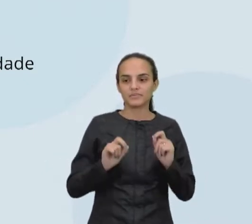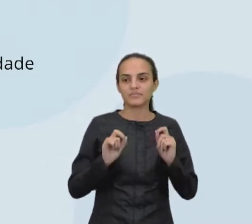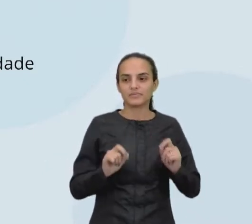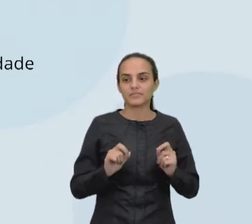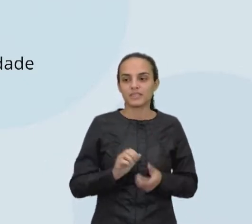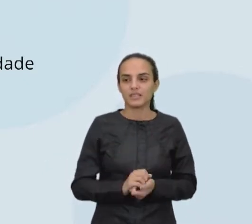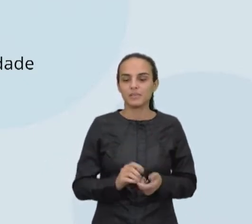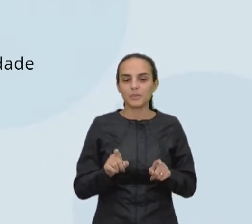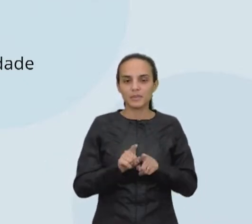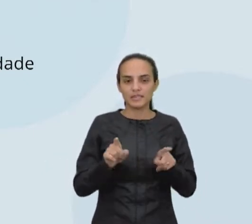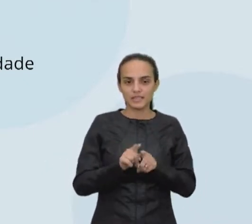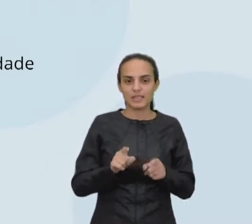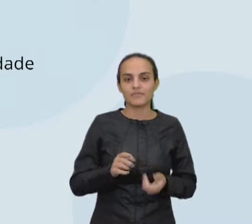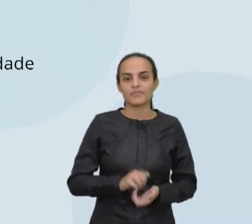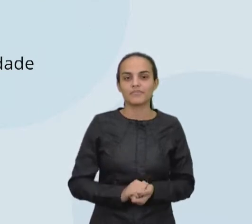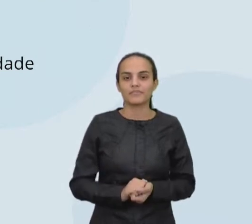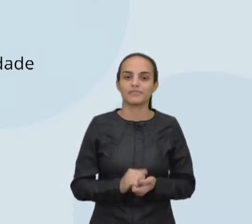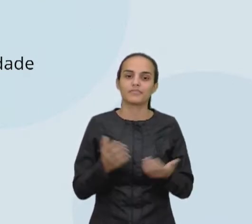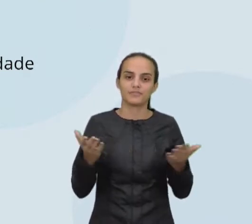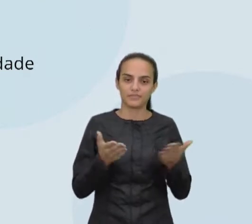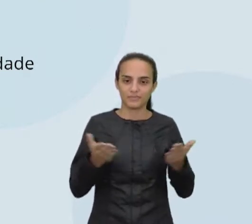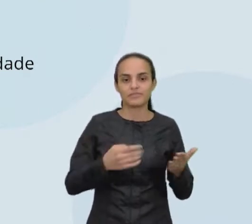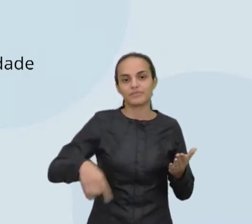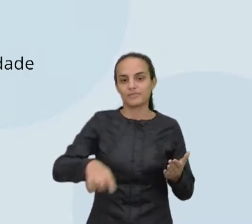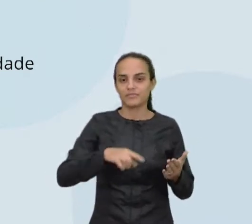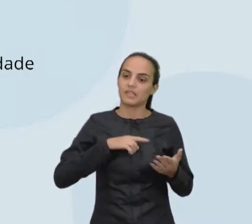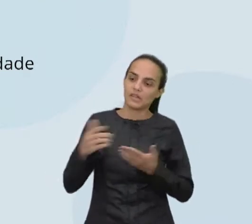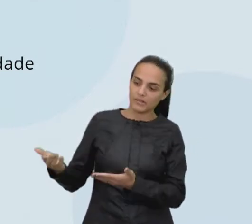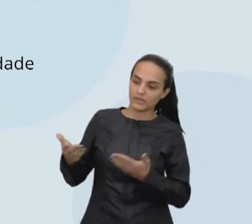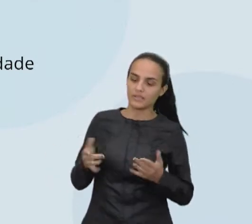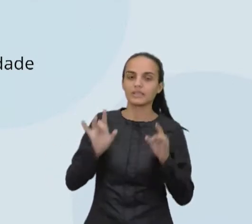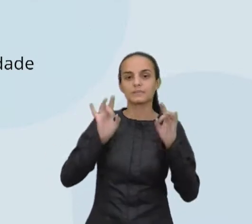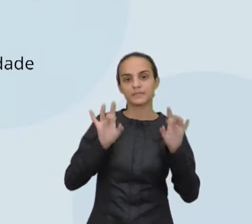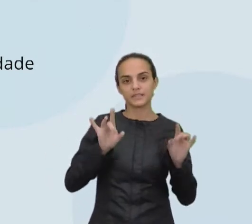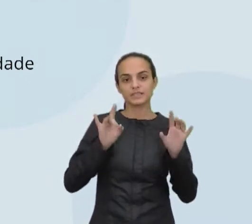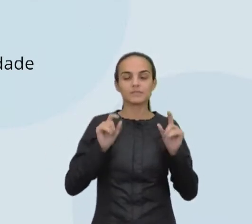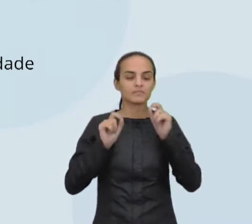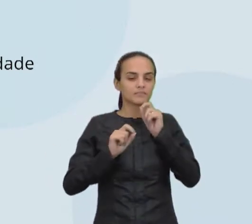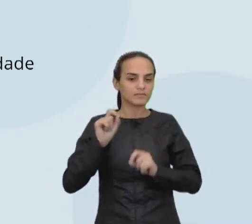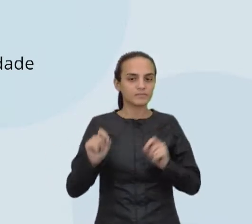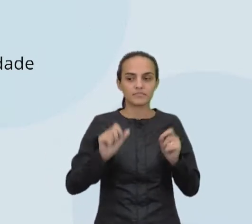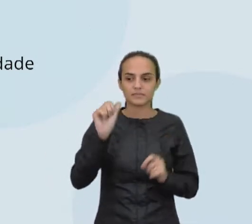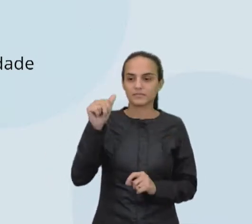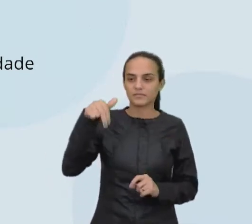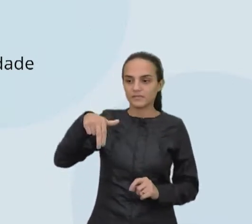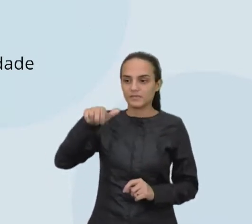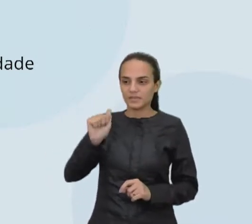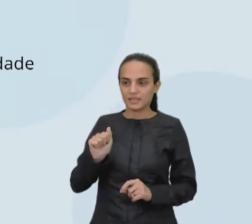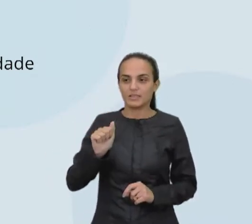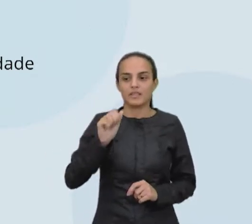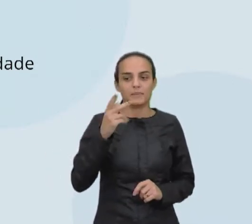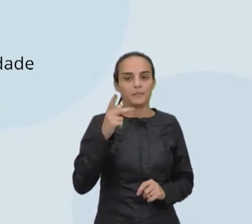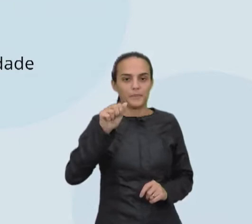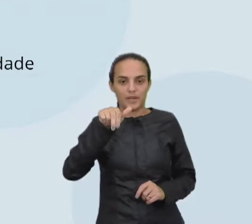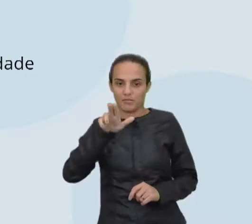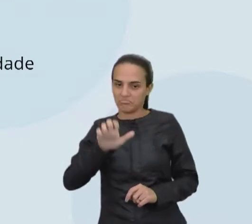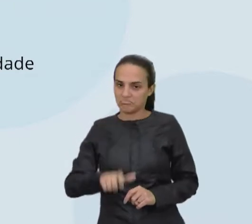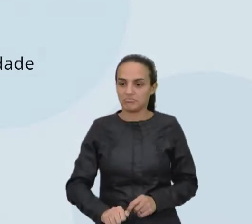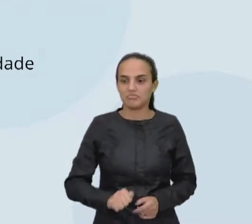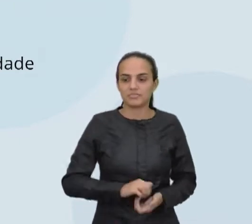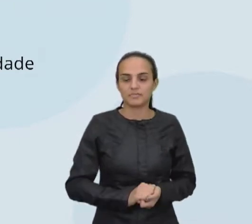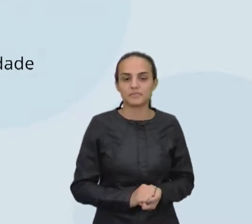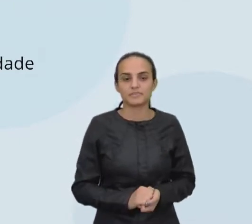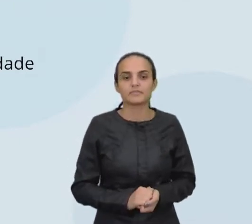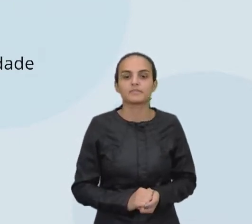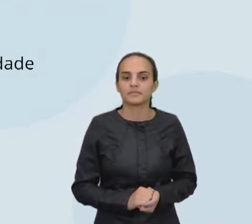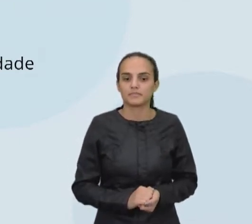sobre a potencialidade. E hoje a gente tem uma convidada especial, é chamada Ana Paula, tá aí na lousa para vocês. Esse material que ela preparou